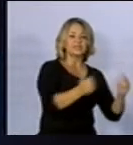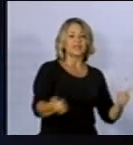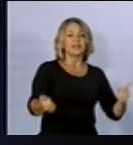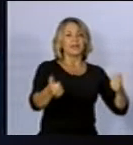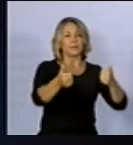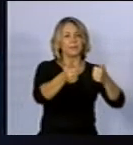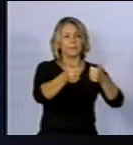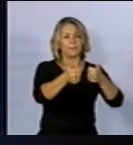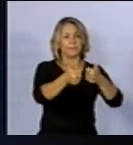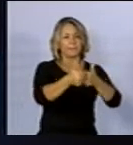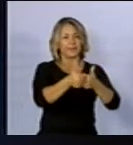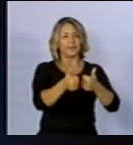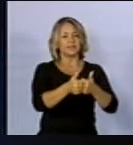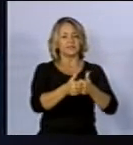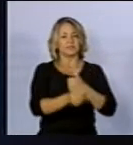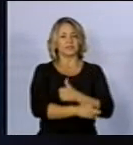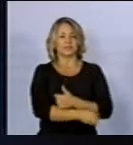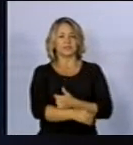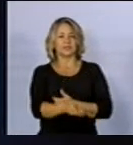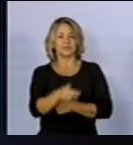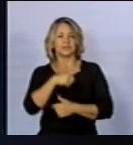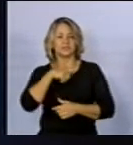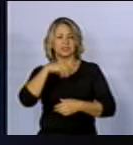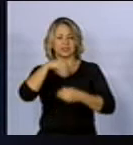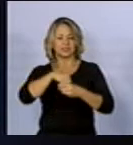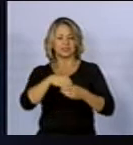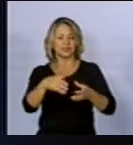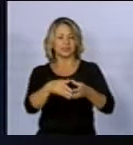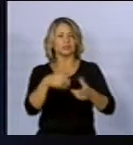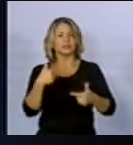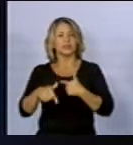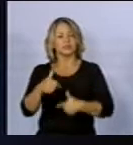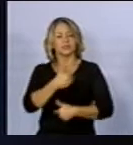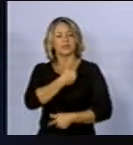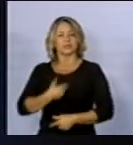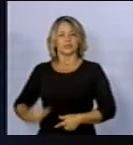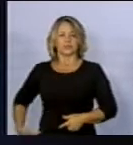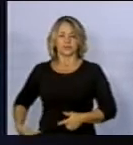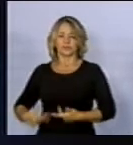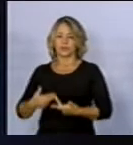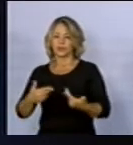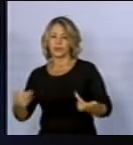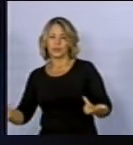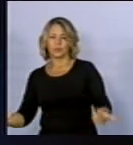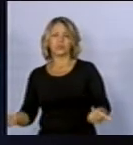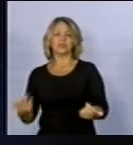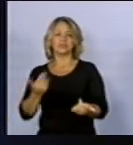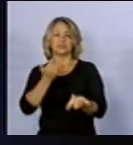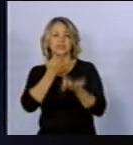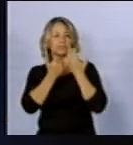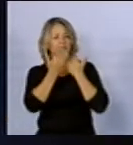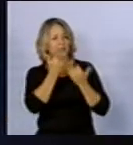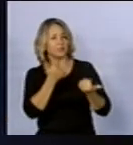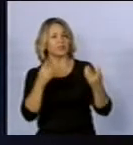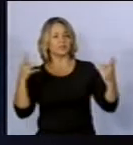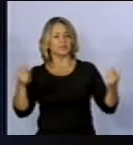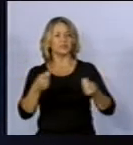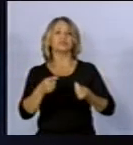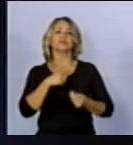sua e contidos nos eh serviços públicos produtos e serviços que são colocados à sua